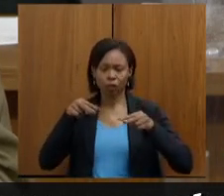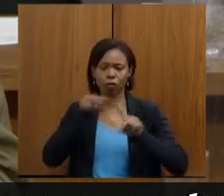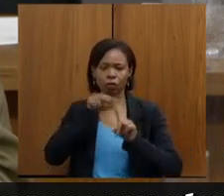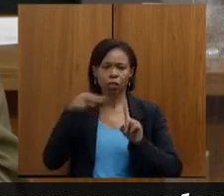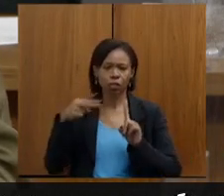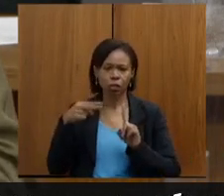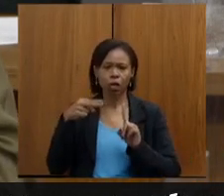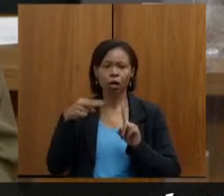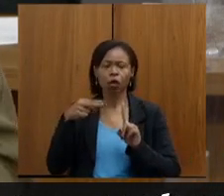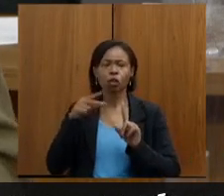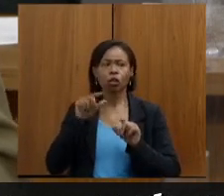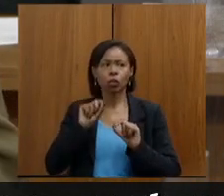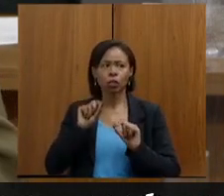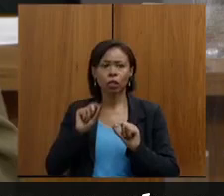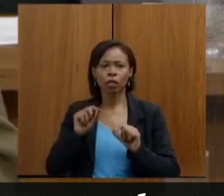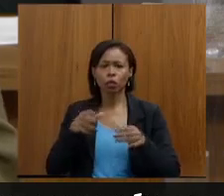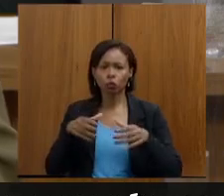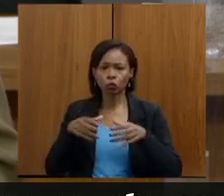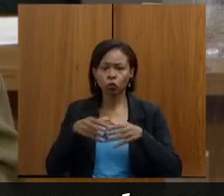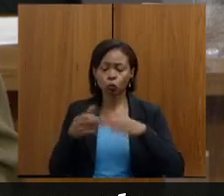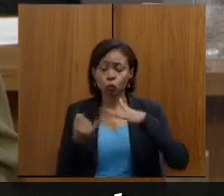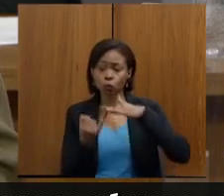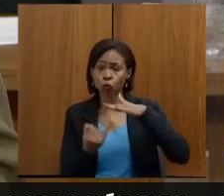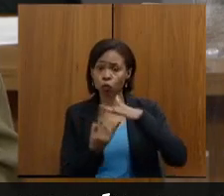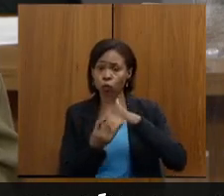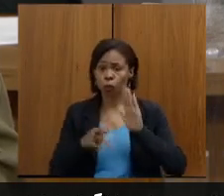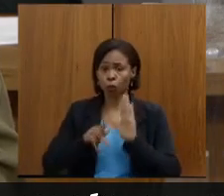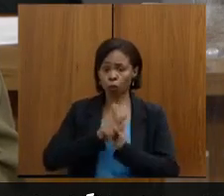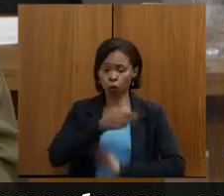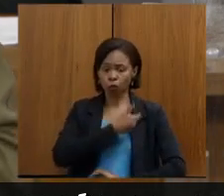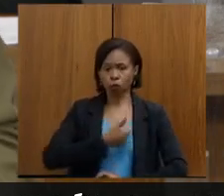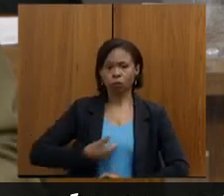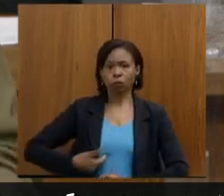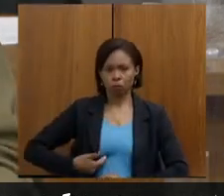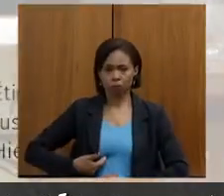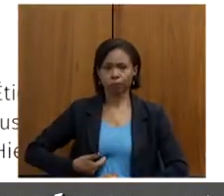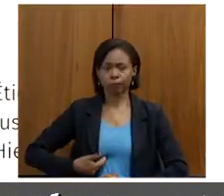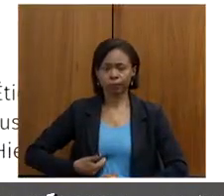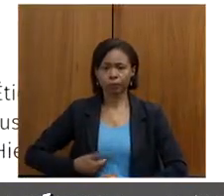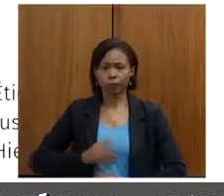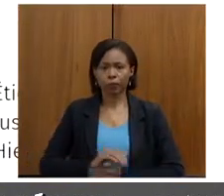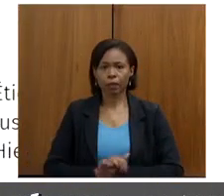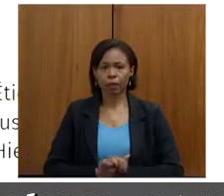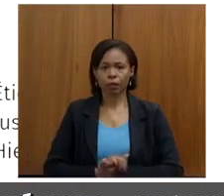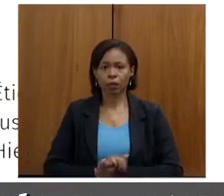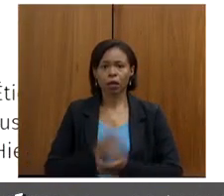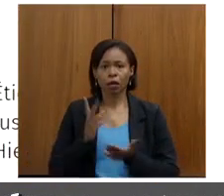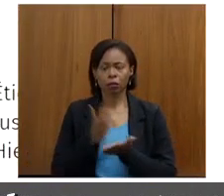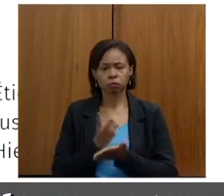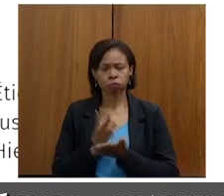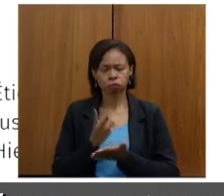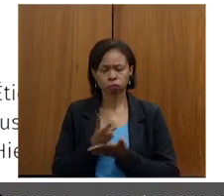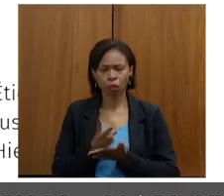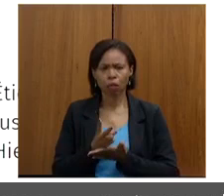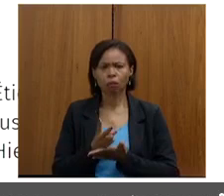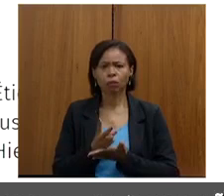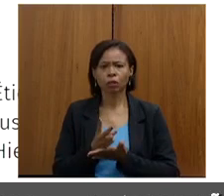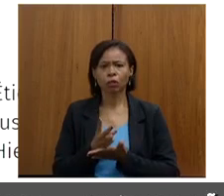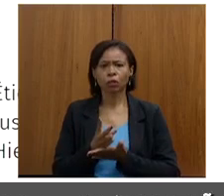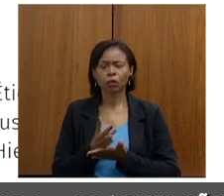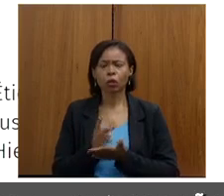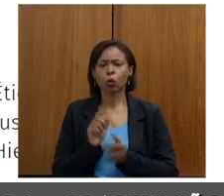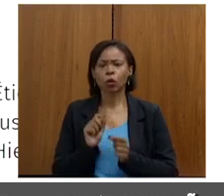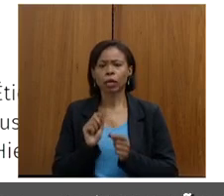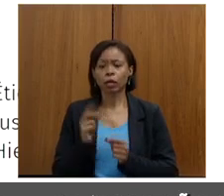da nossa visão também de uma inscrição de estado né E essa sendo exposição de estado a gente não abre mão a gente não não não